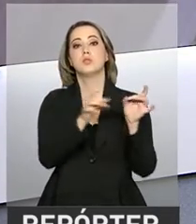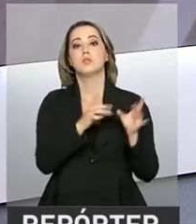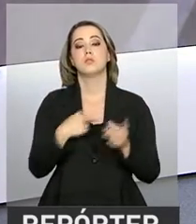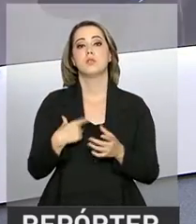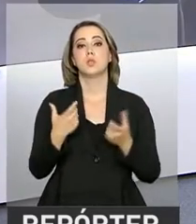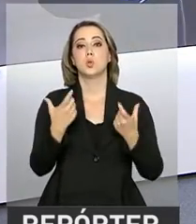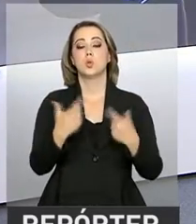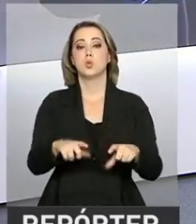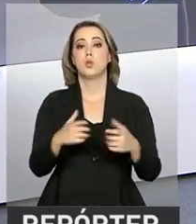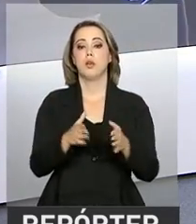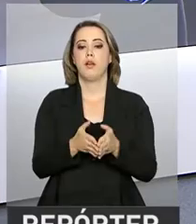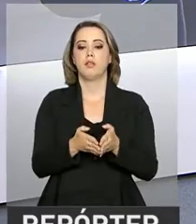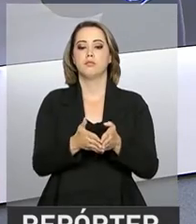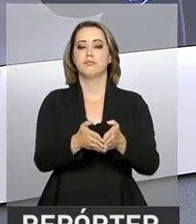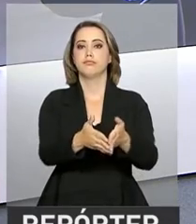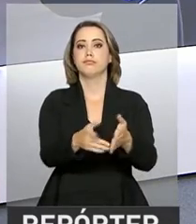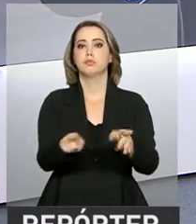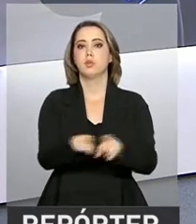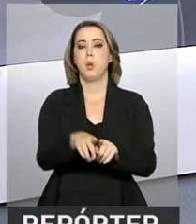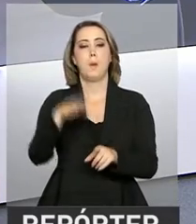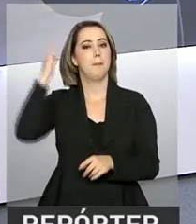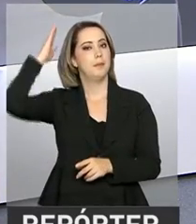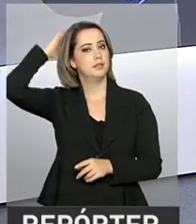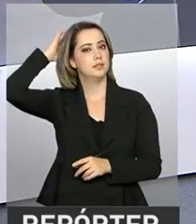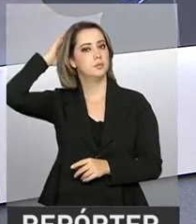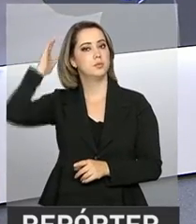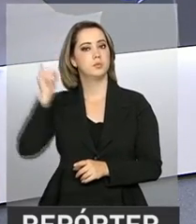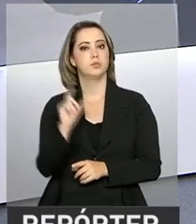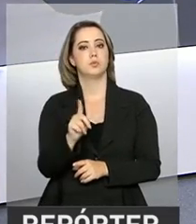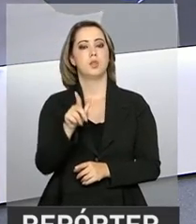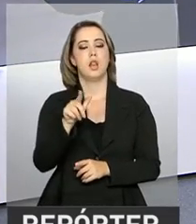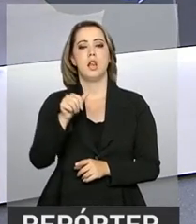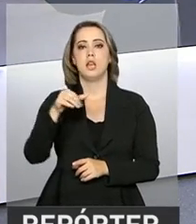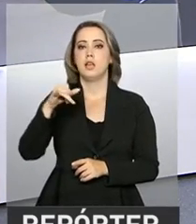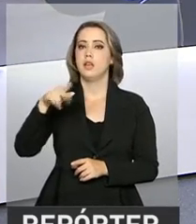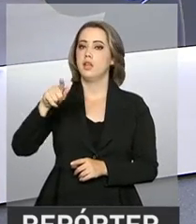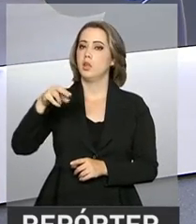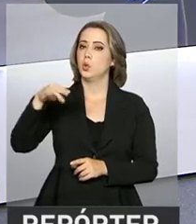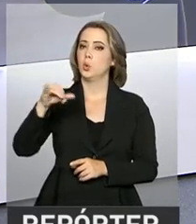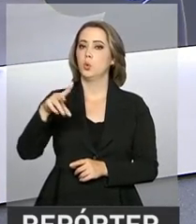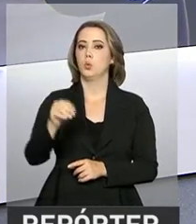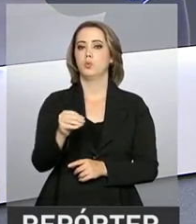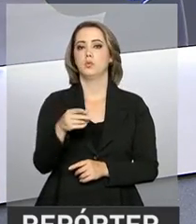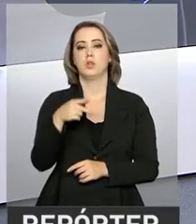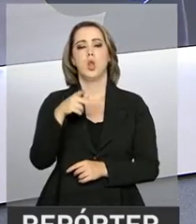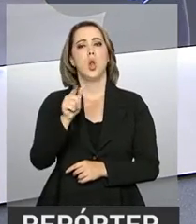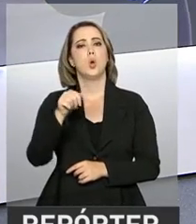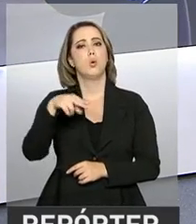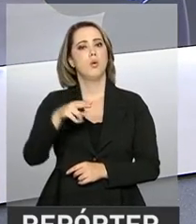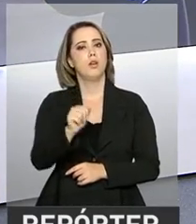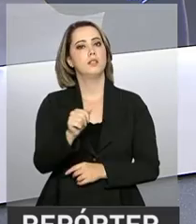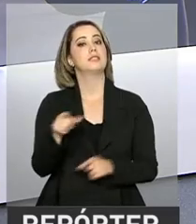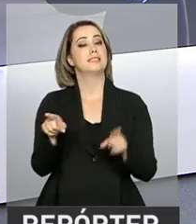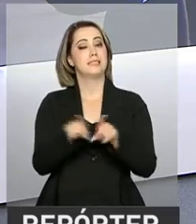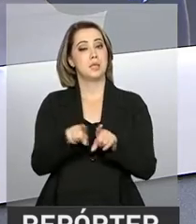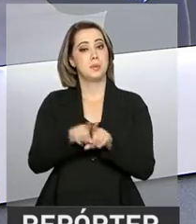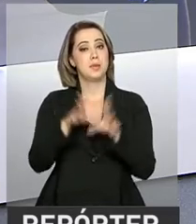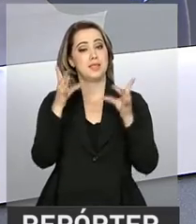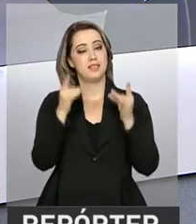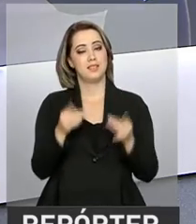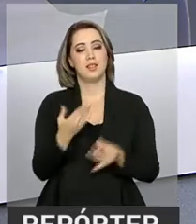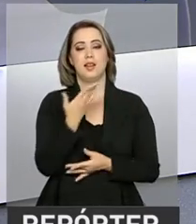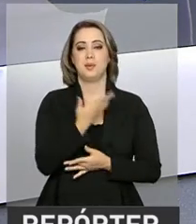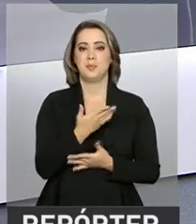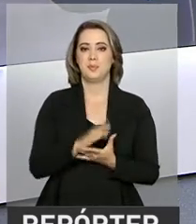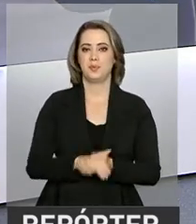pará nós vamos então ao palácio do planalto saber outras informações sobre esse assunto com a repórter luana karen o lagoano boa tarde